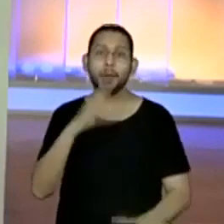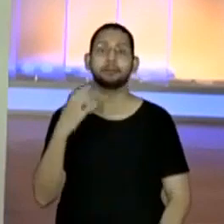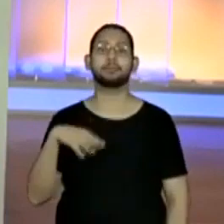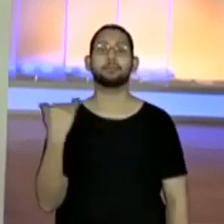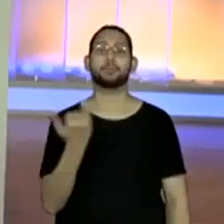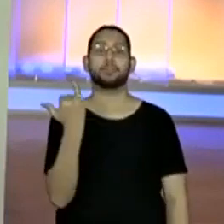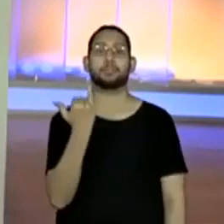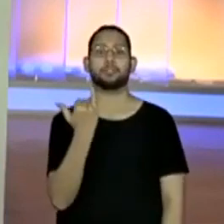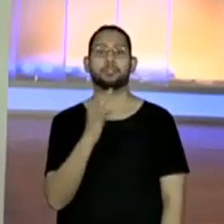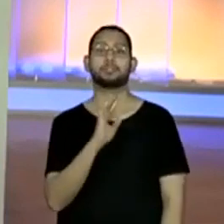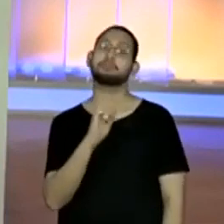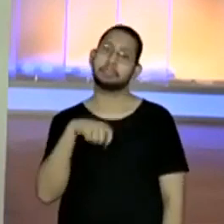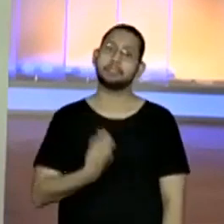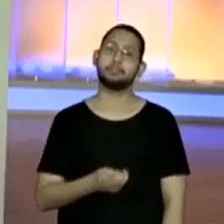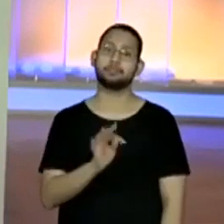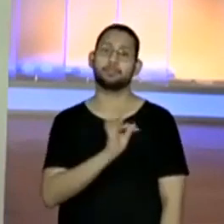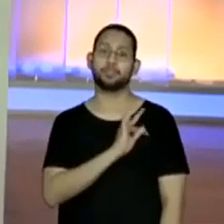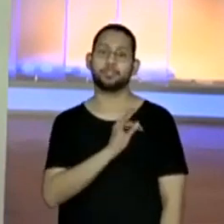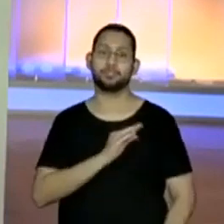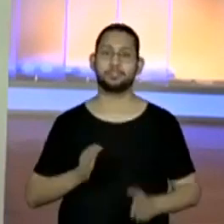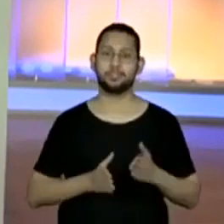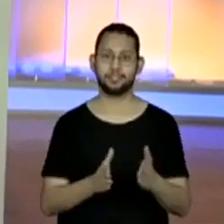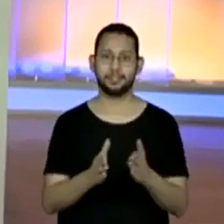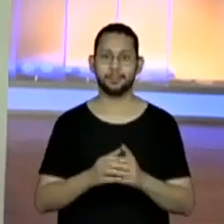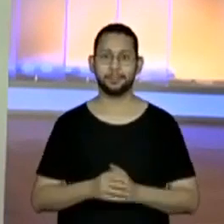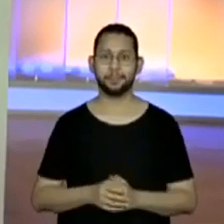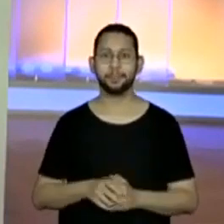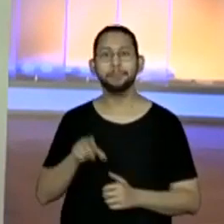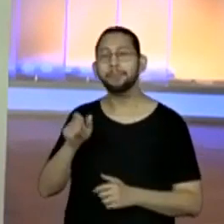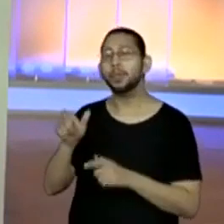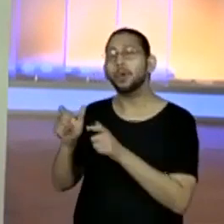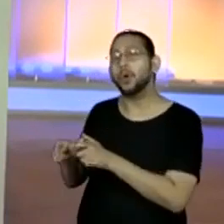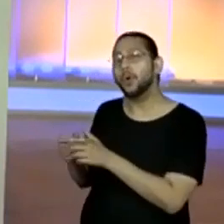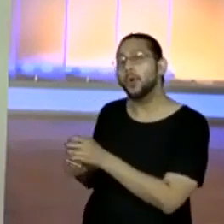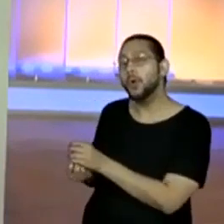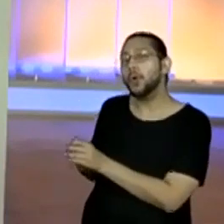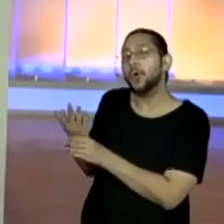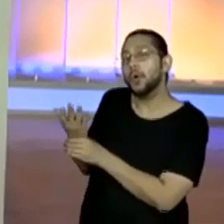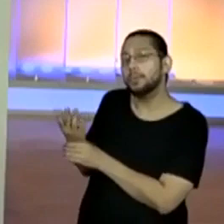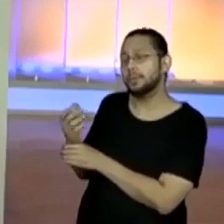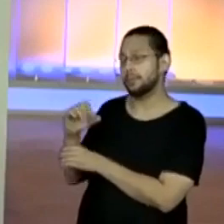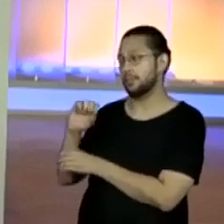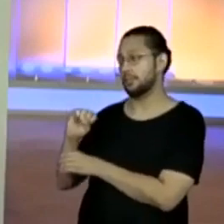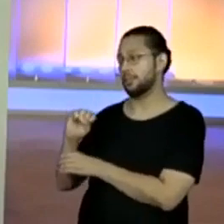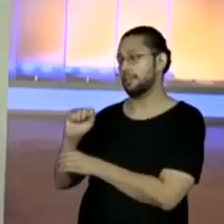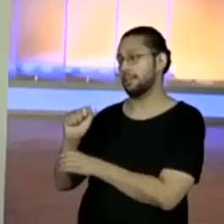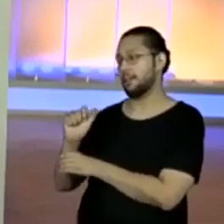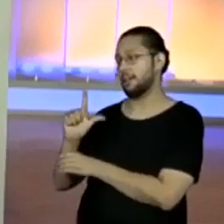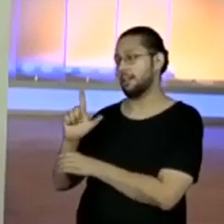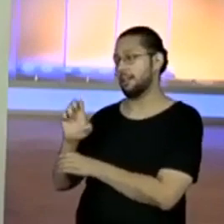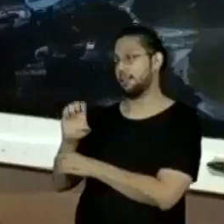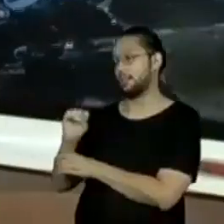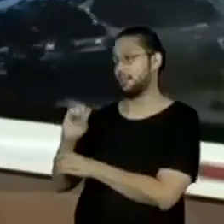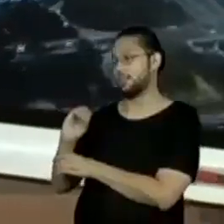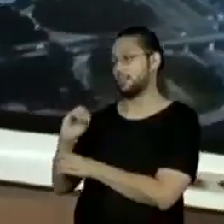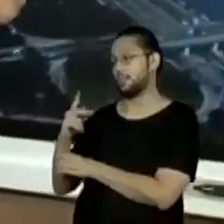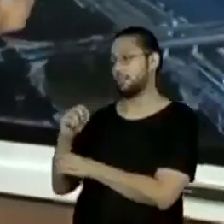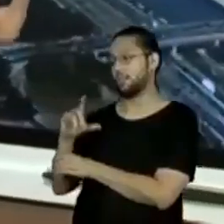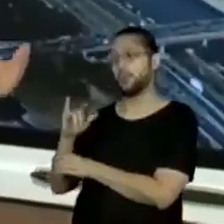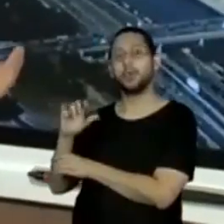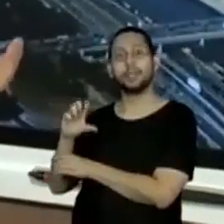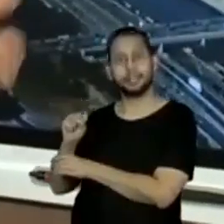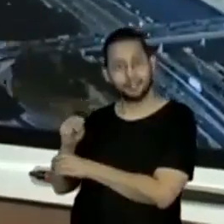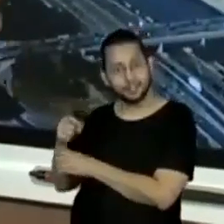onde fica a nascente do Rio Tietê? Cidade de Salesópolis. O Rio Tietê, ele nasce limpo.